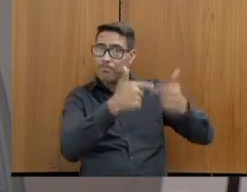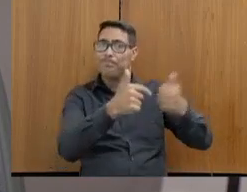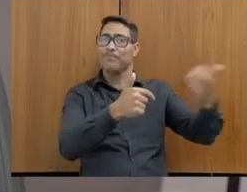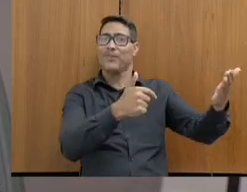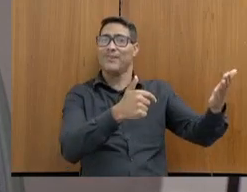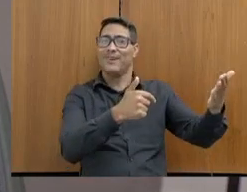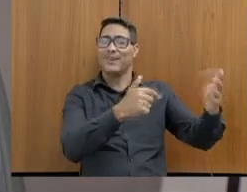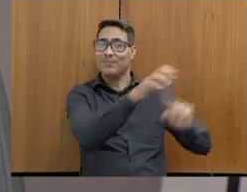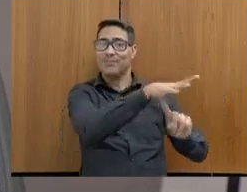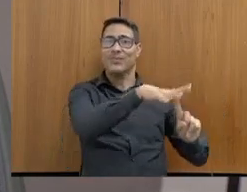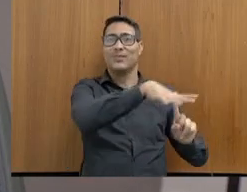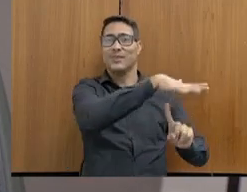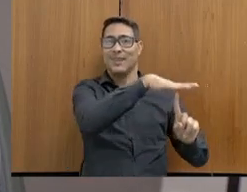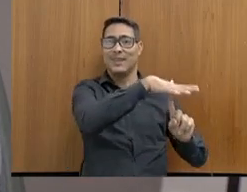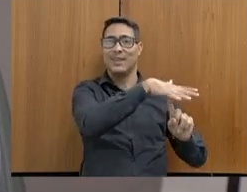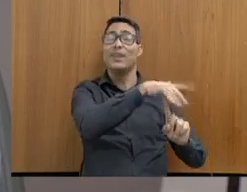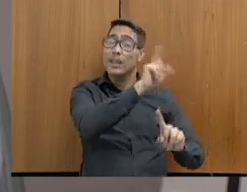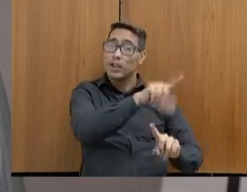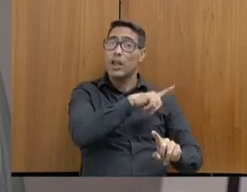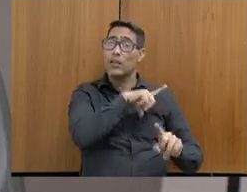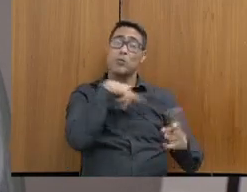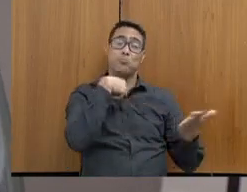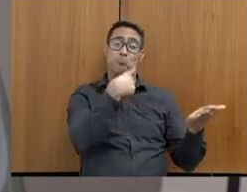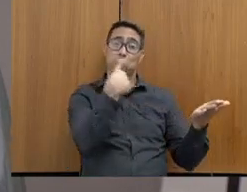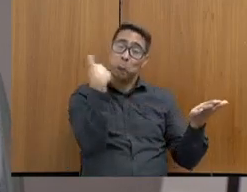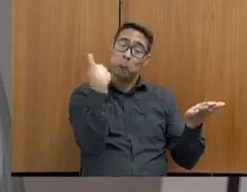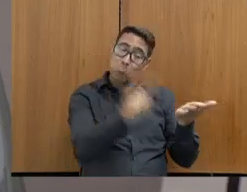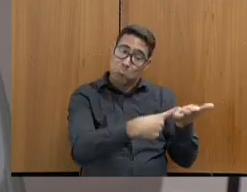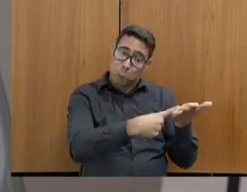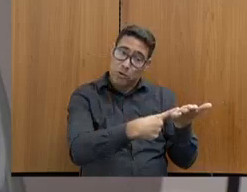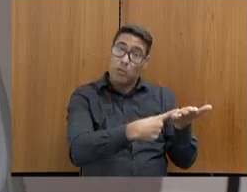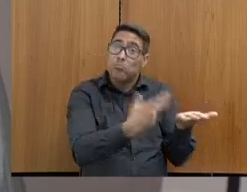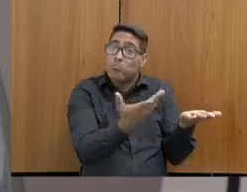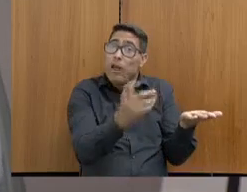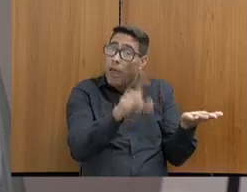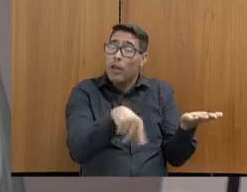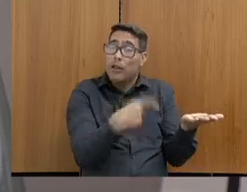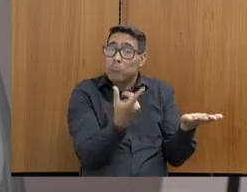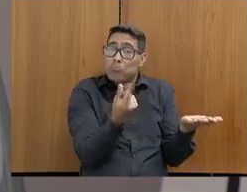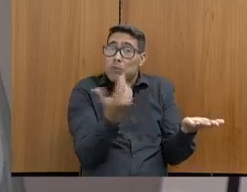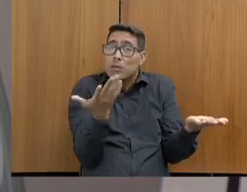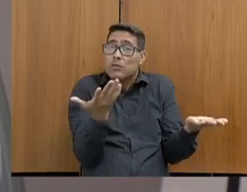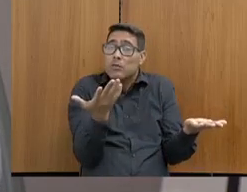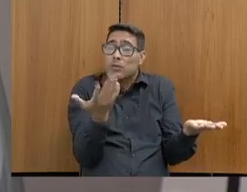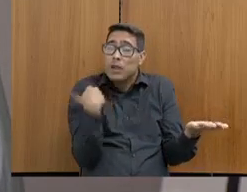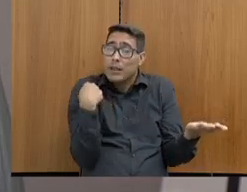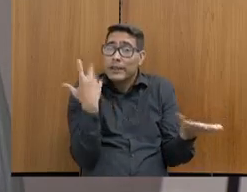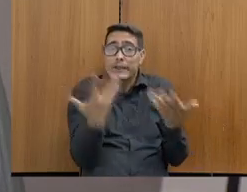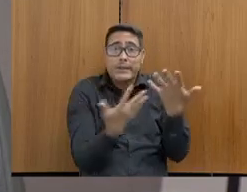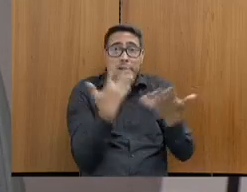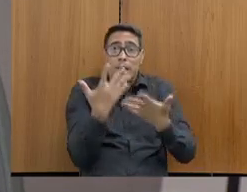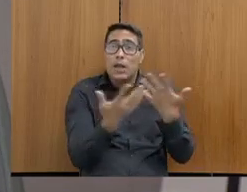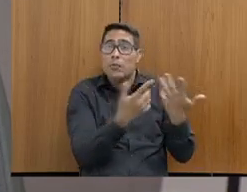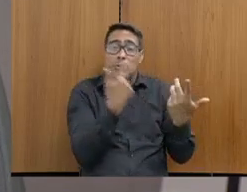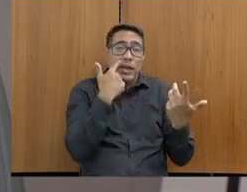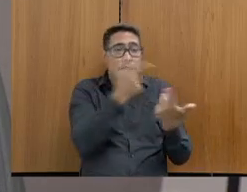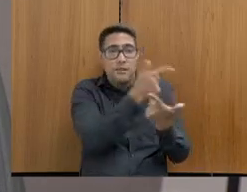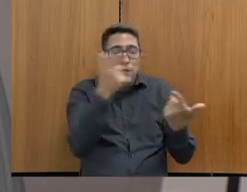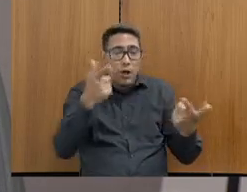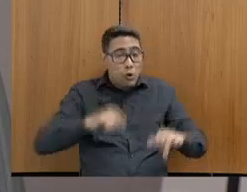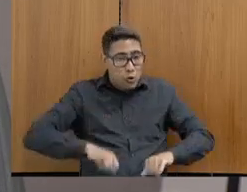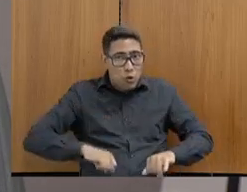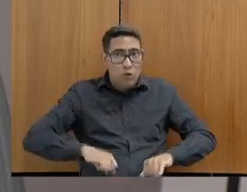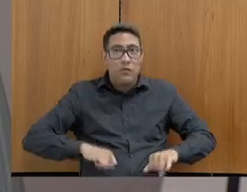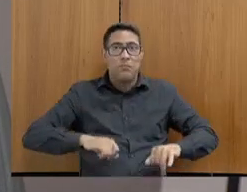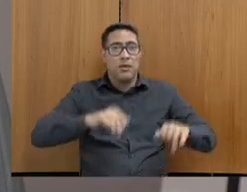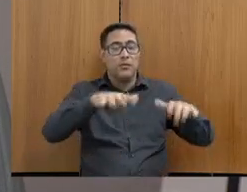ele né muita das vezes ele tem esse preço que é um preço alto né porque você lida com o sofrimento alheio e